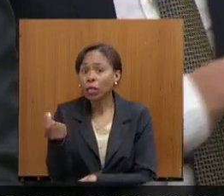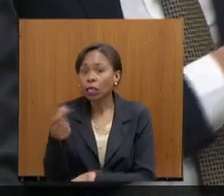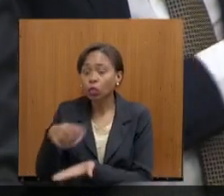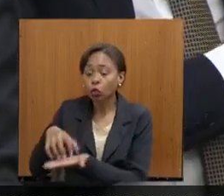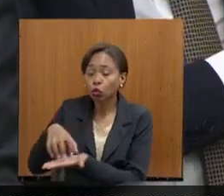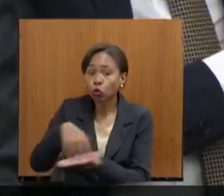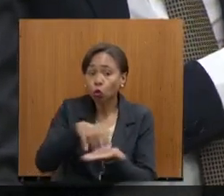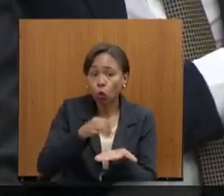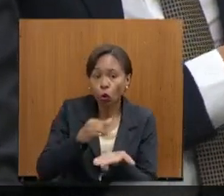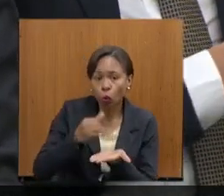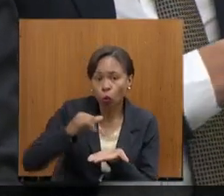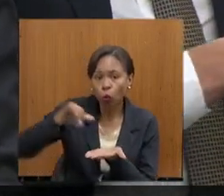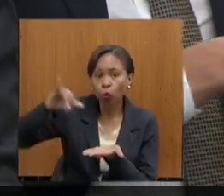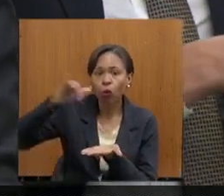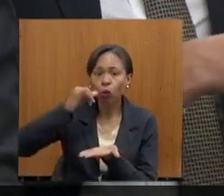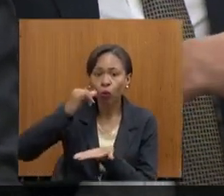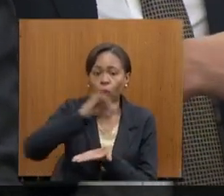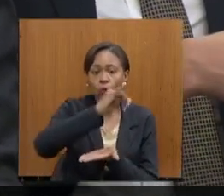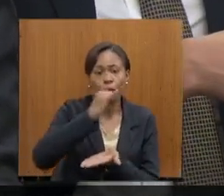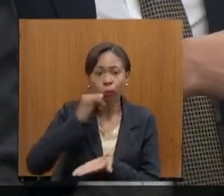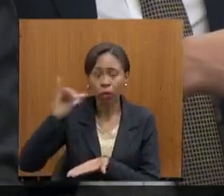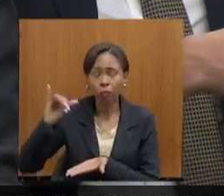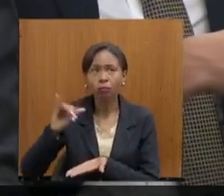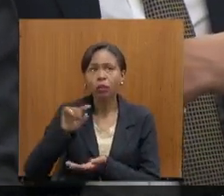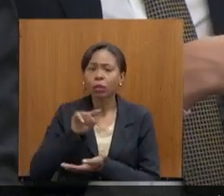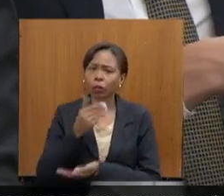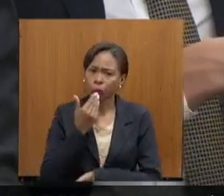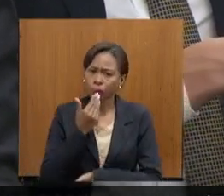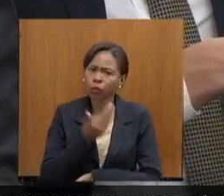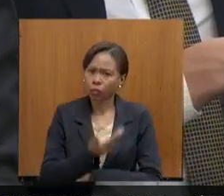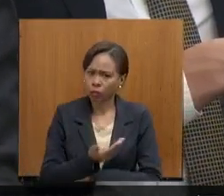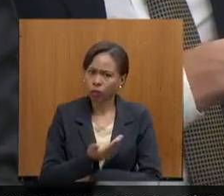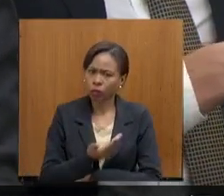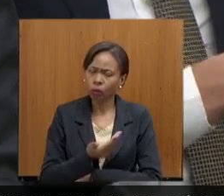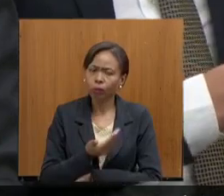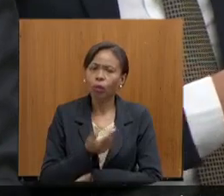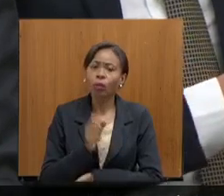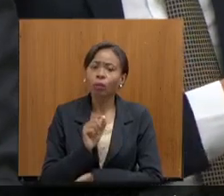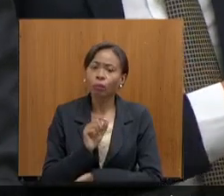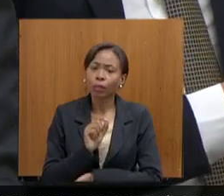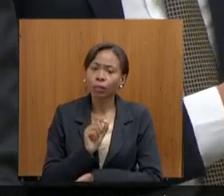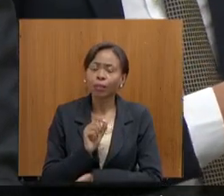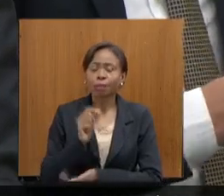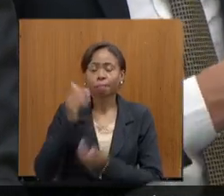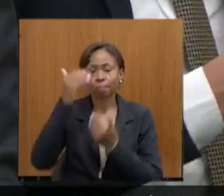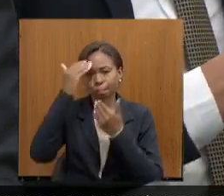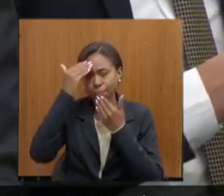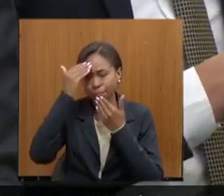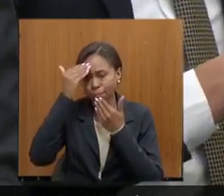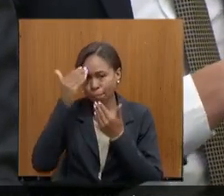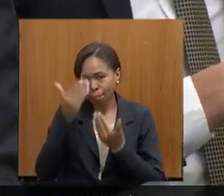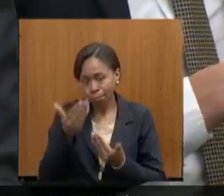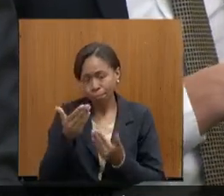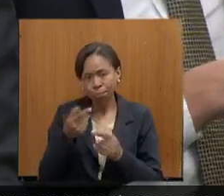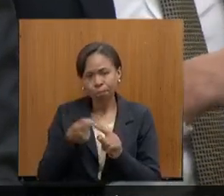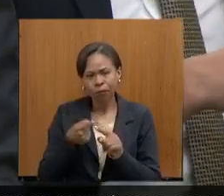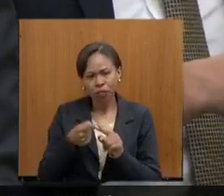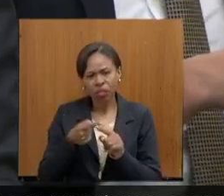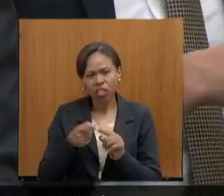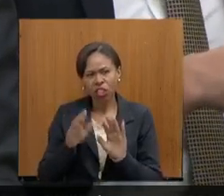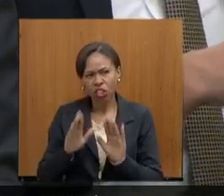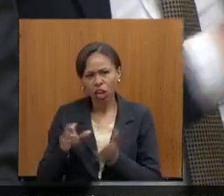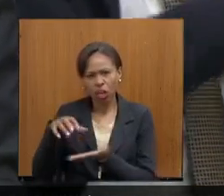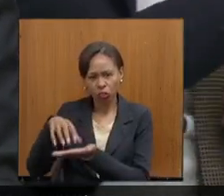e aí já fazer uma solicitação para o senhor que elas possam né agradecer né que já foram